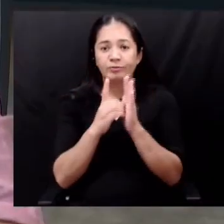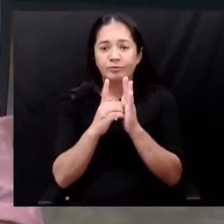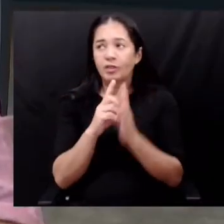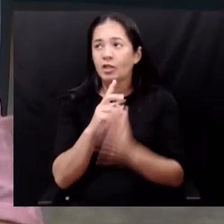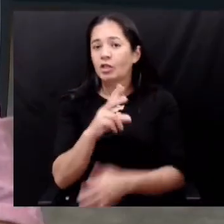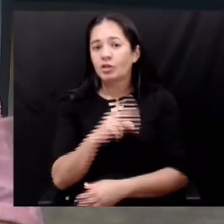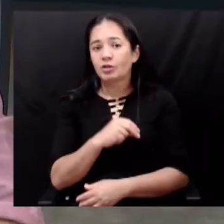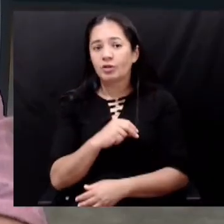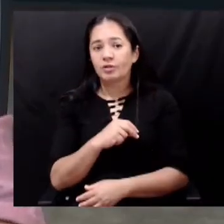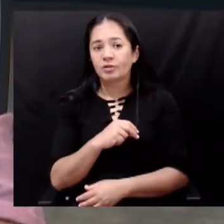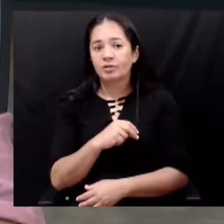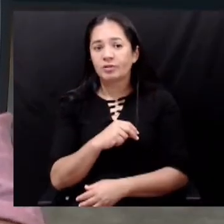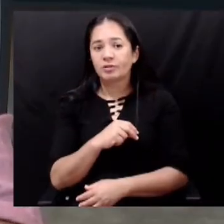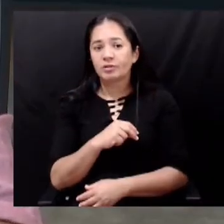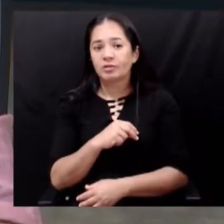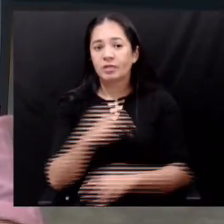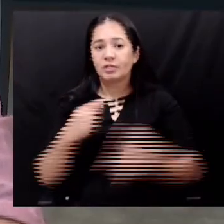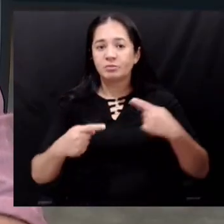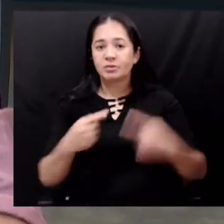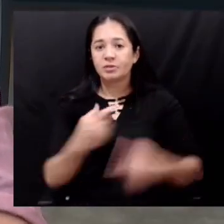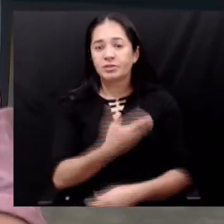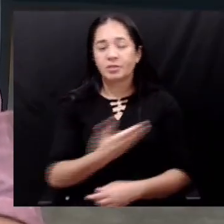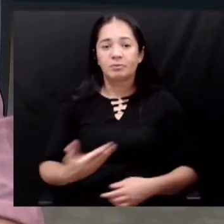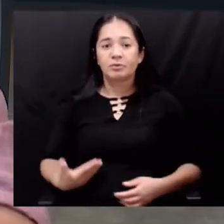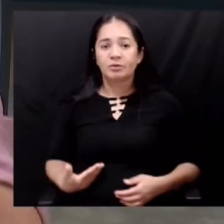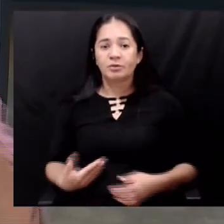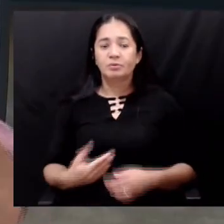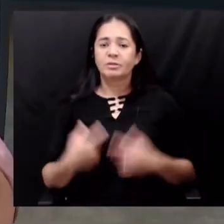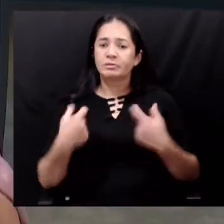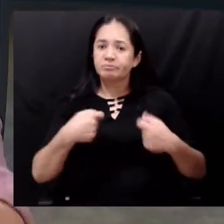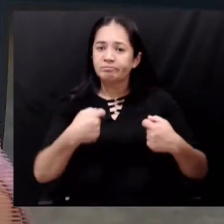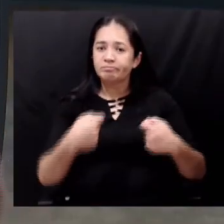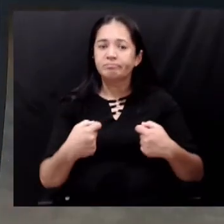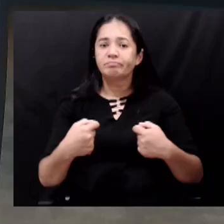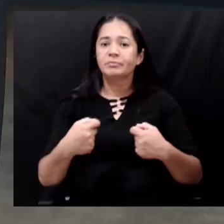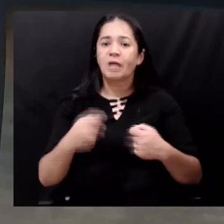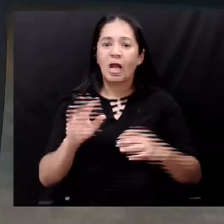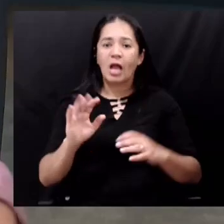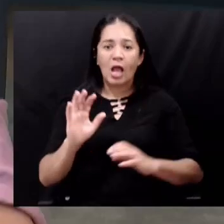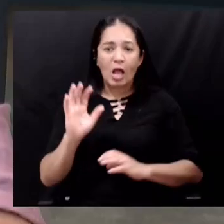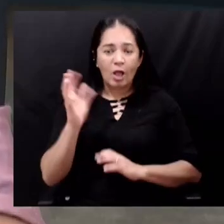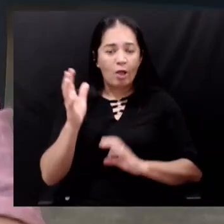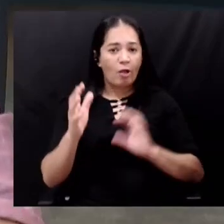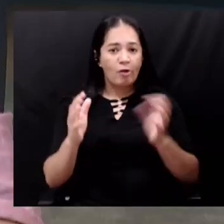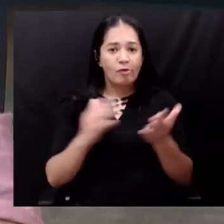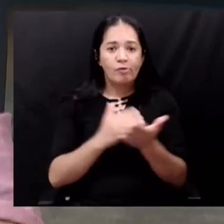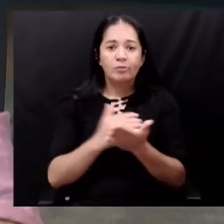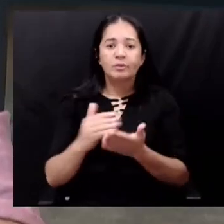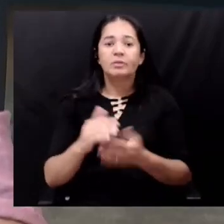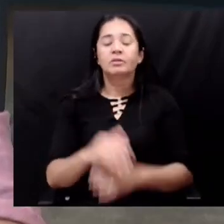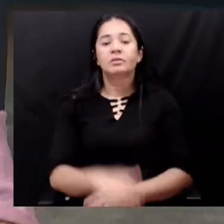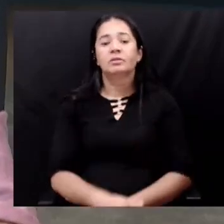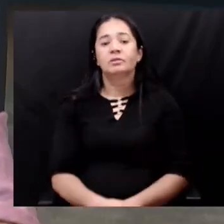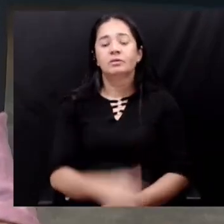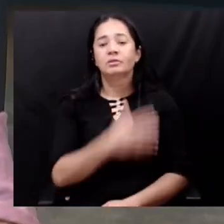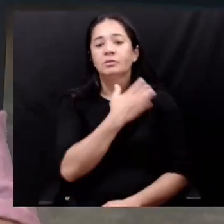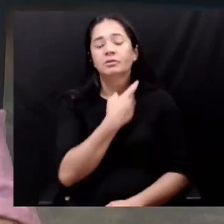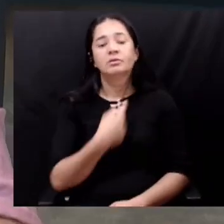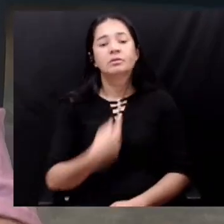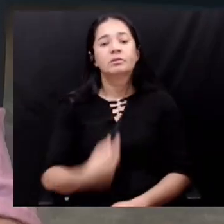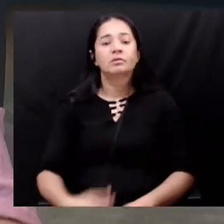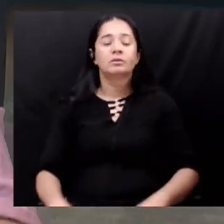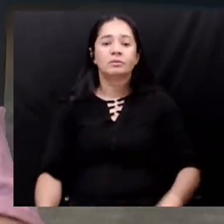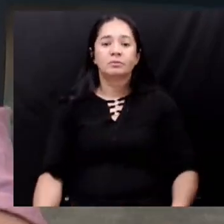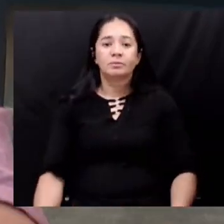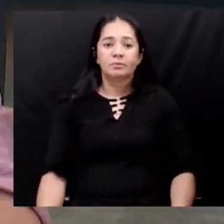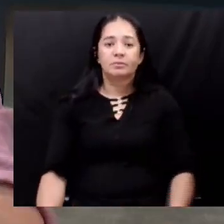as políticas públicas que eram necessárias para, pegando o pé de meia, né, o CEPOP, e depois as outras